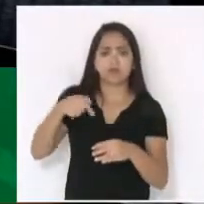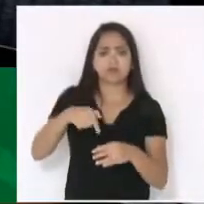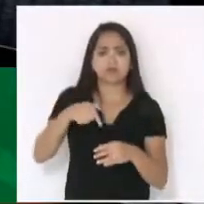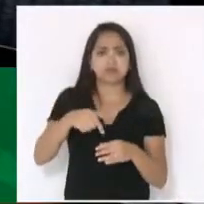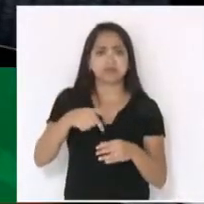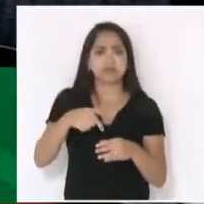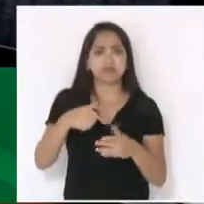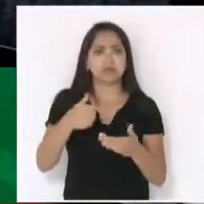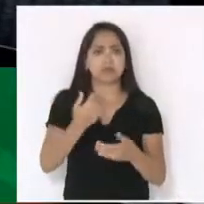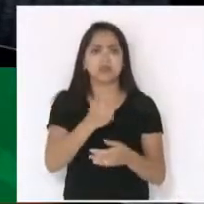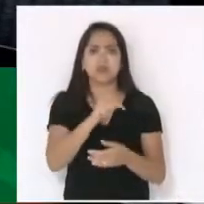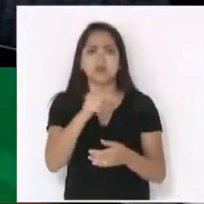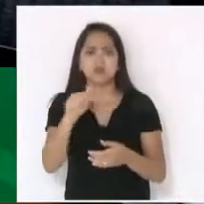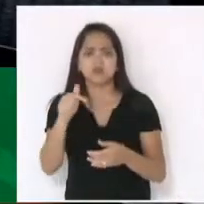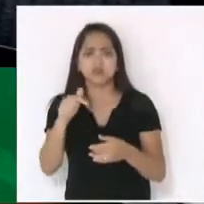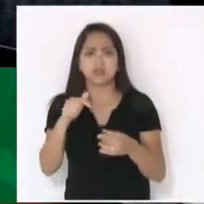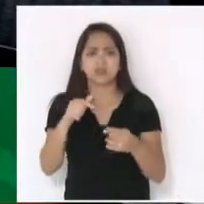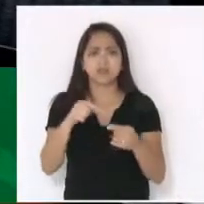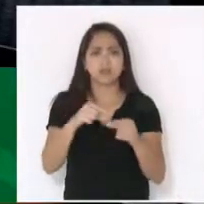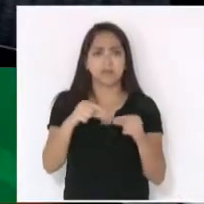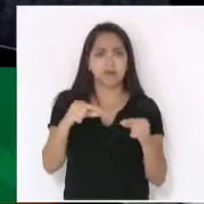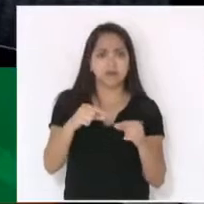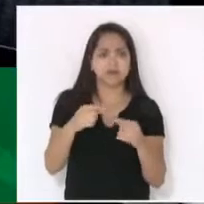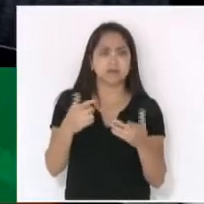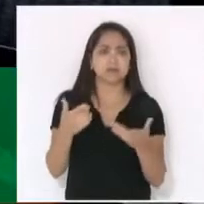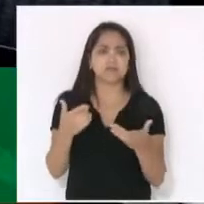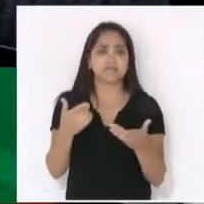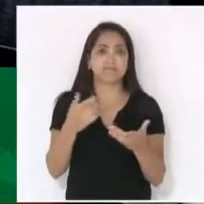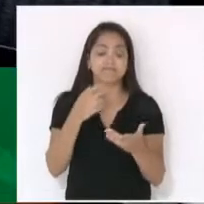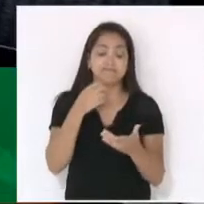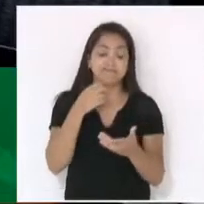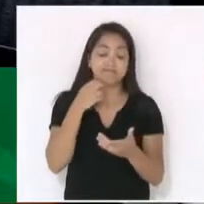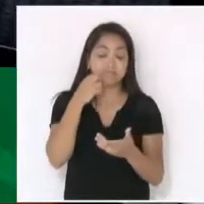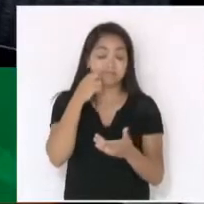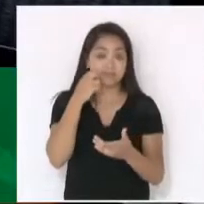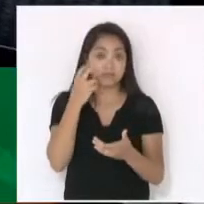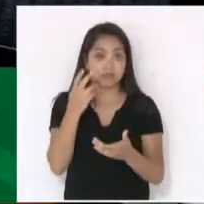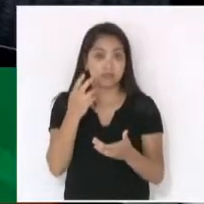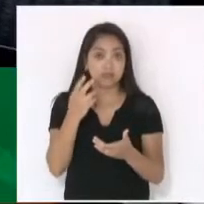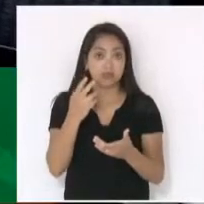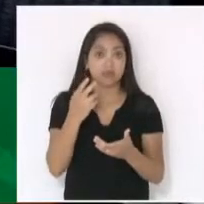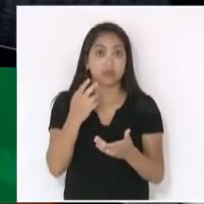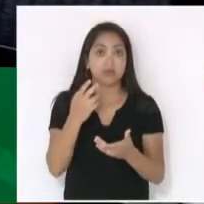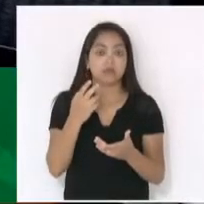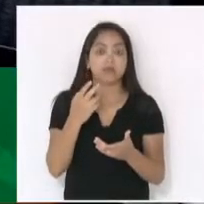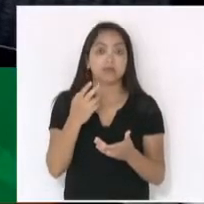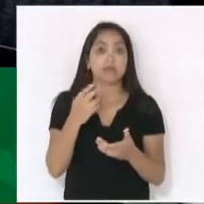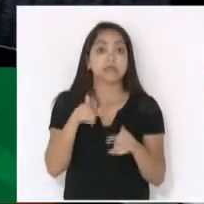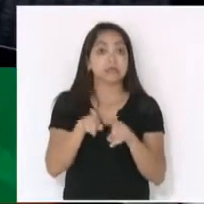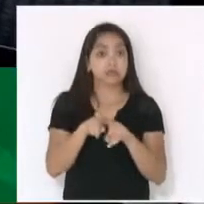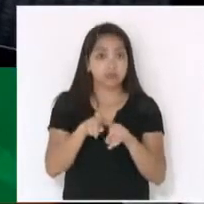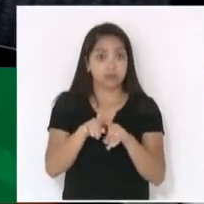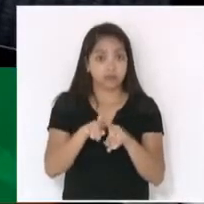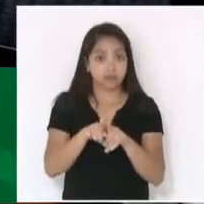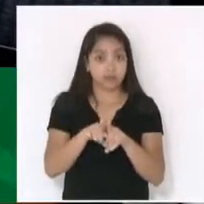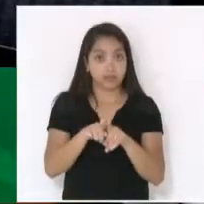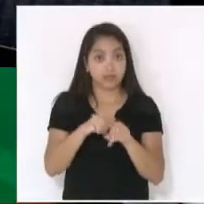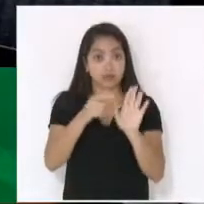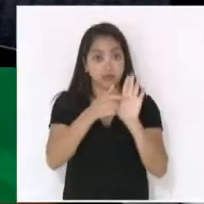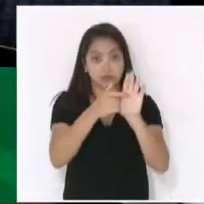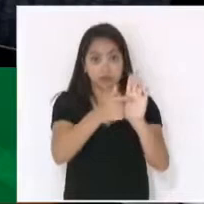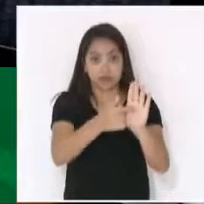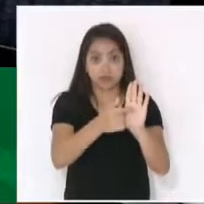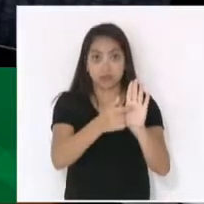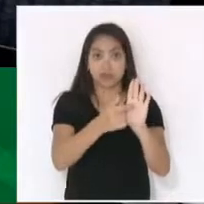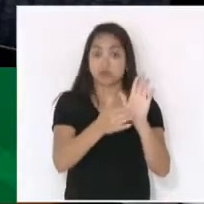O que é um episódio lamentável ah e também a Quando o senhor apresentou a